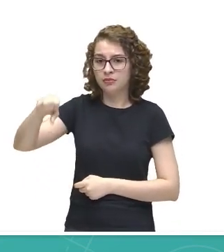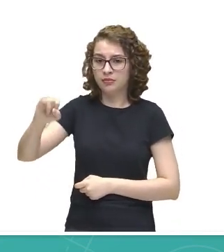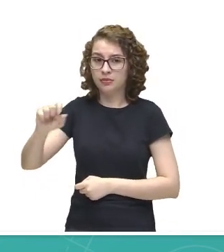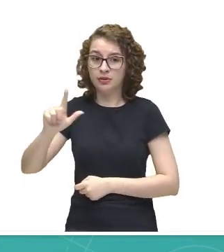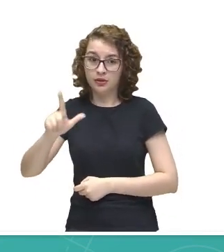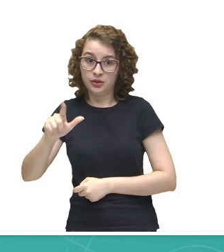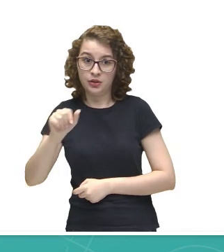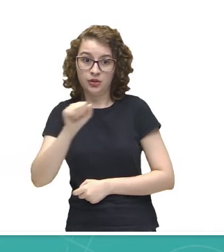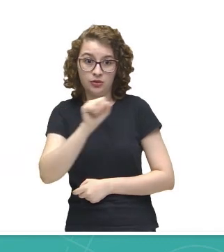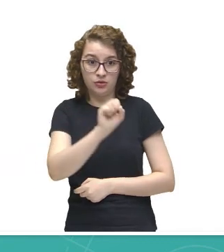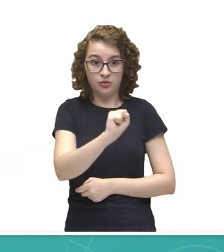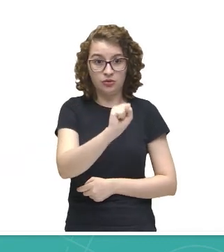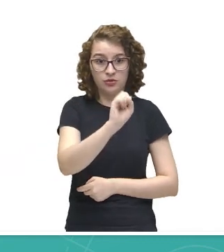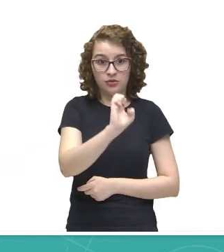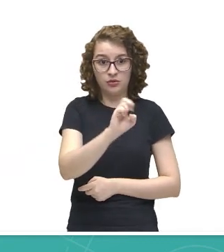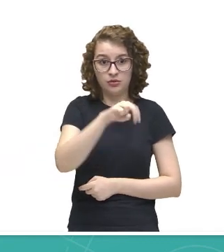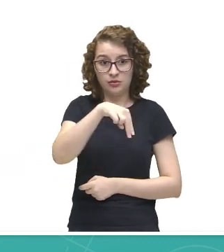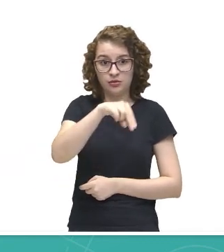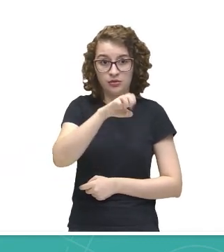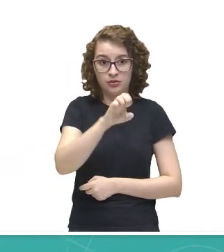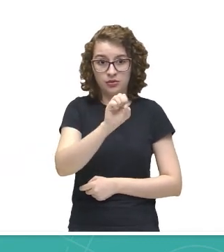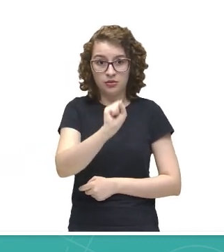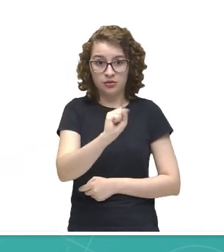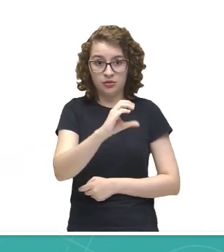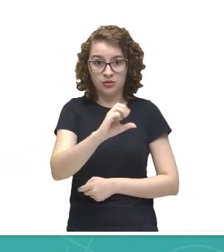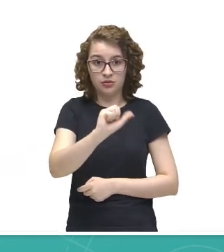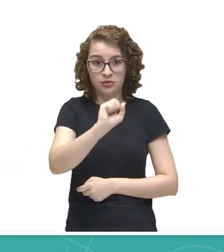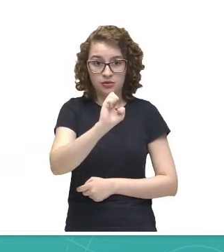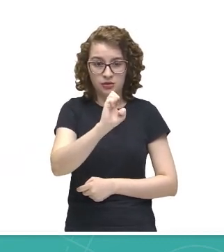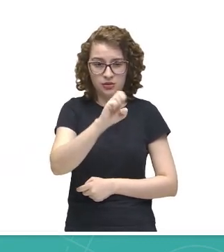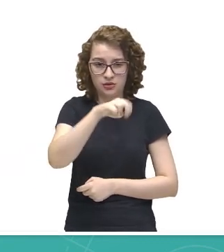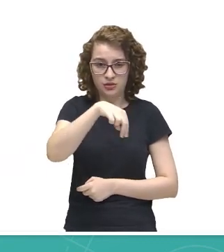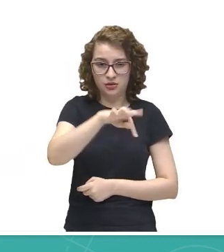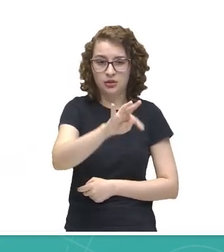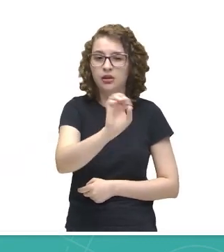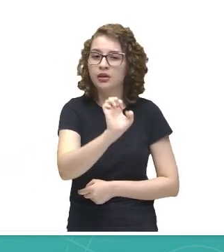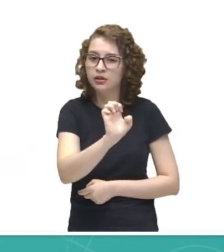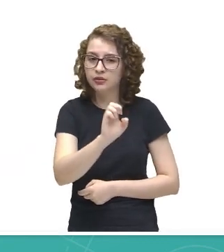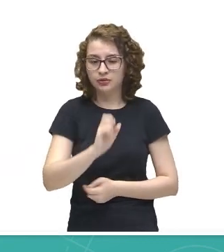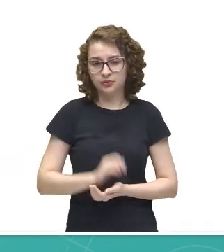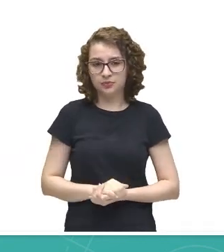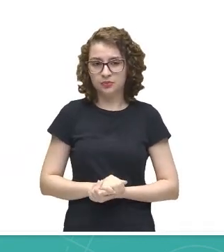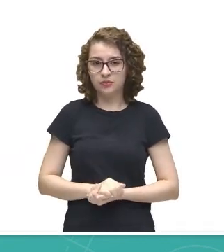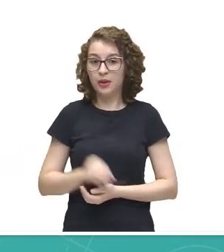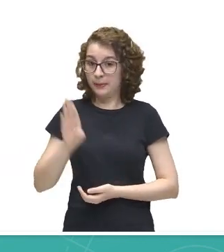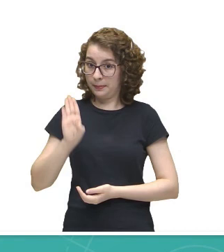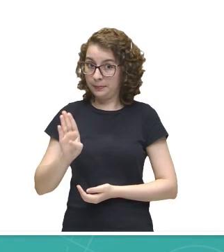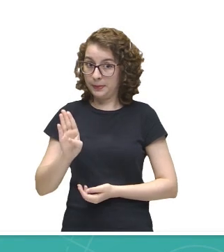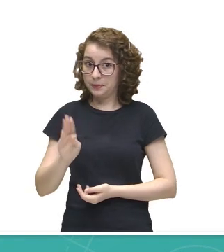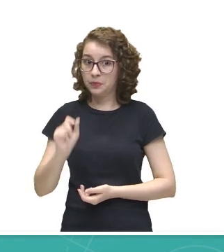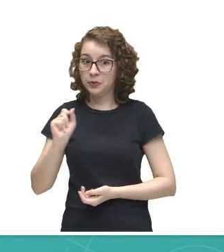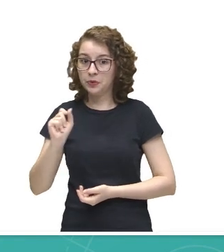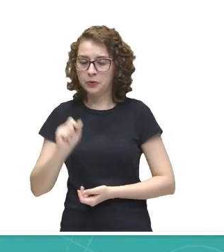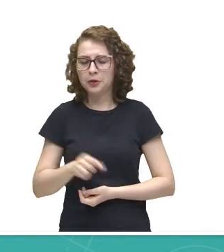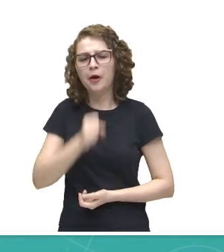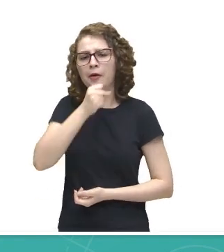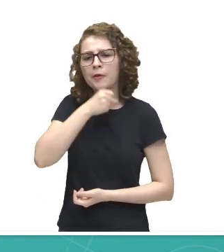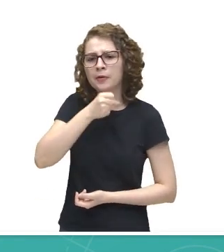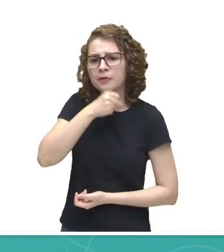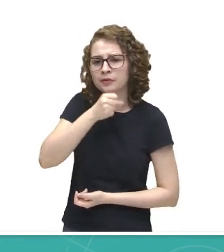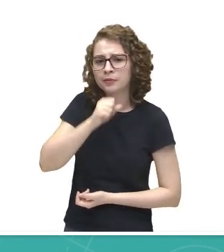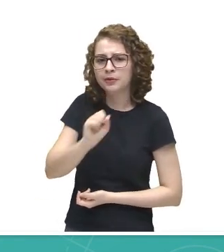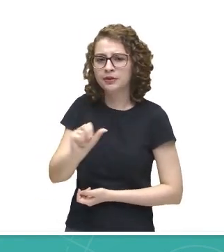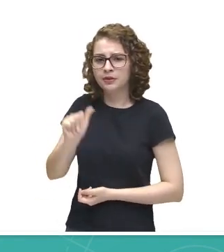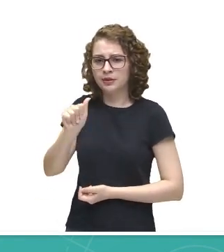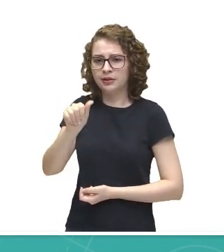envelhecimento senescente? Na letra B, o que é um envelhecimento ativo? E na